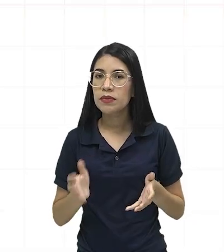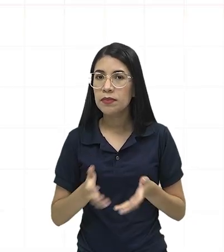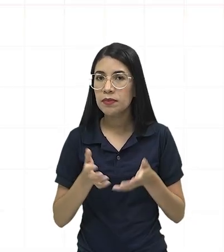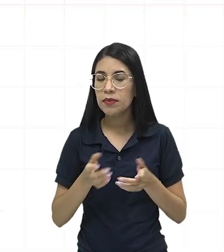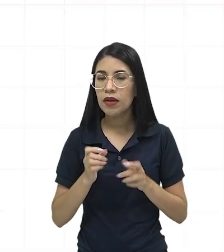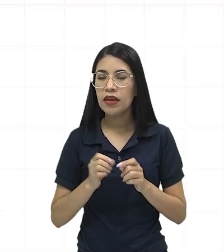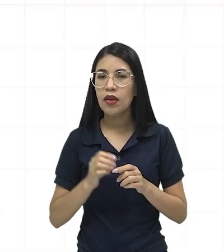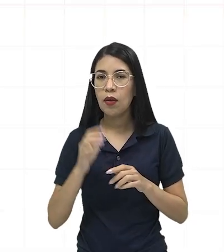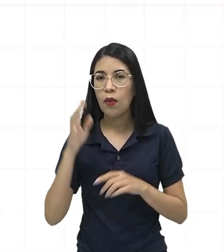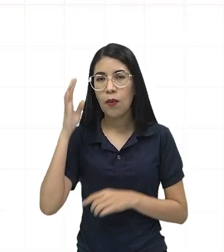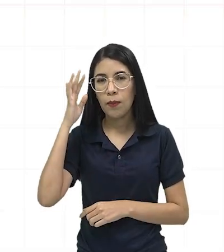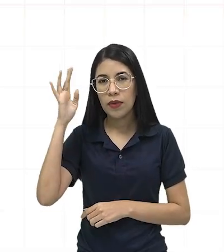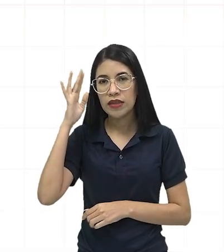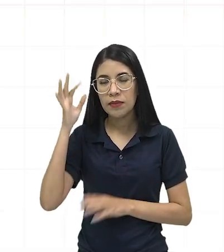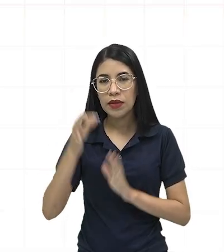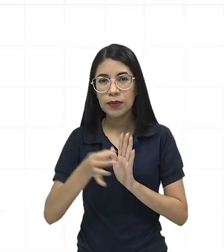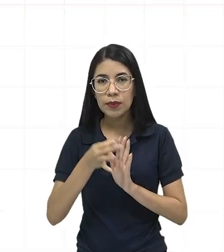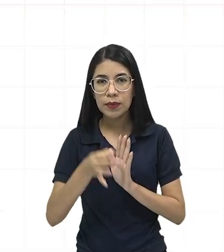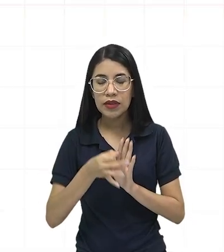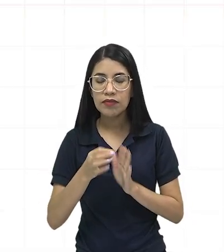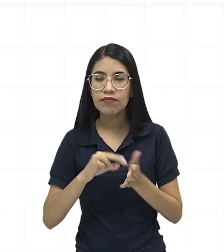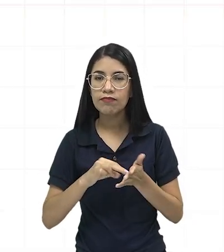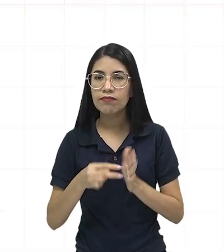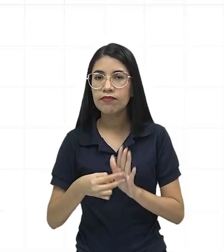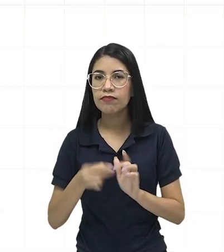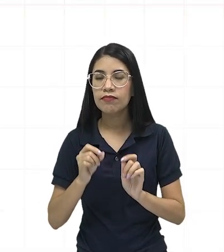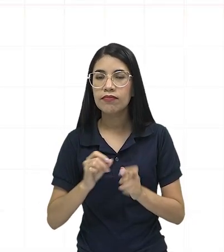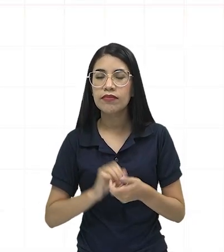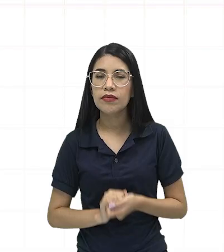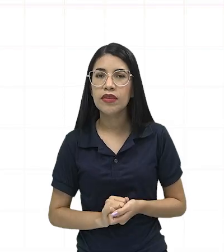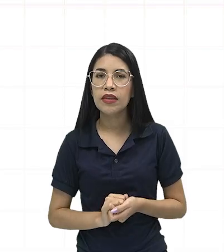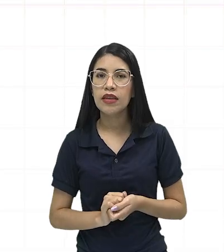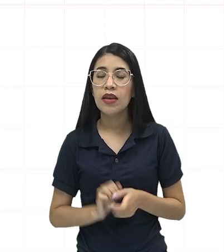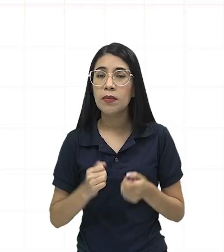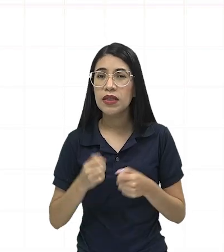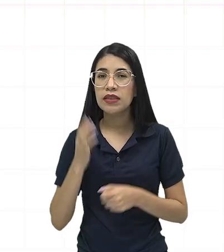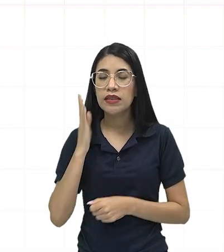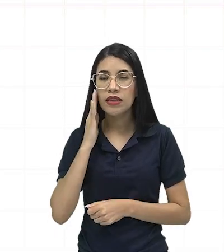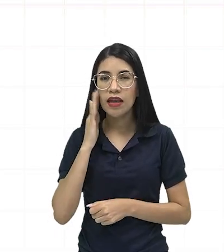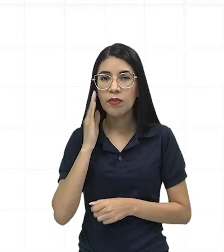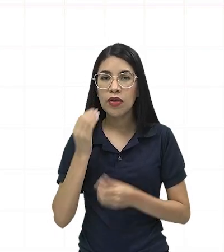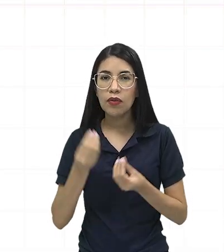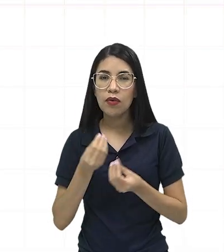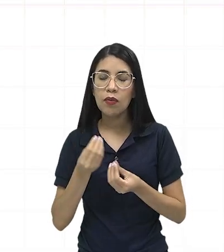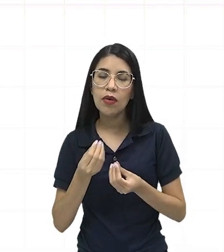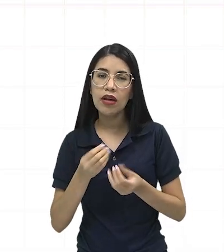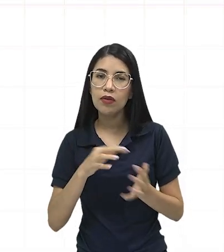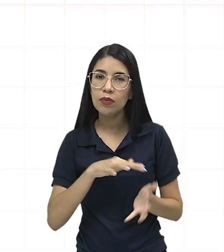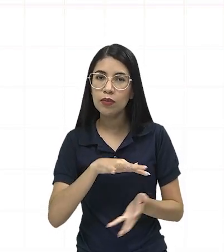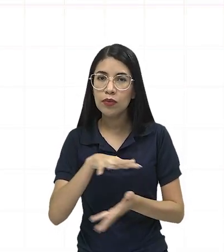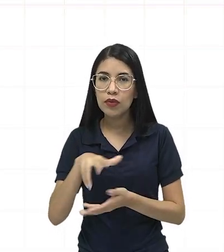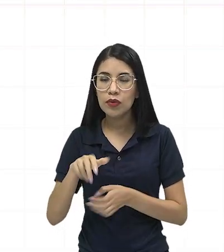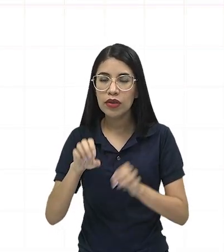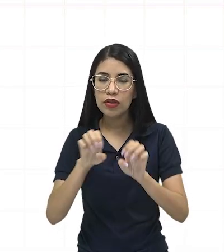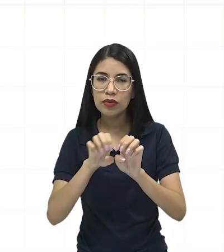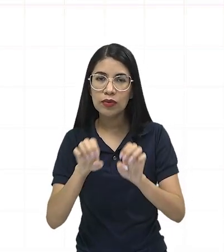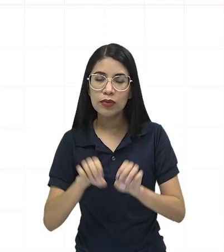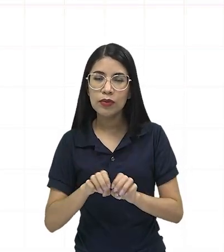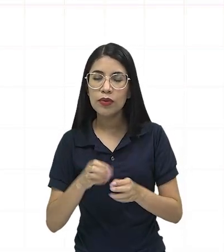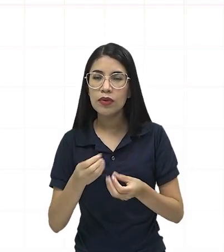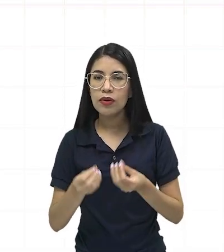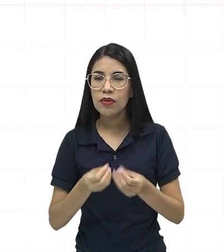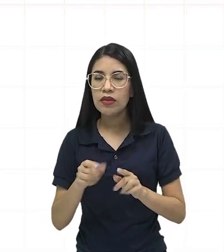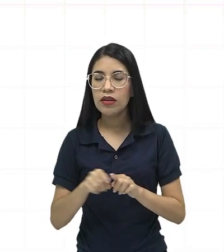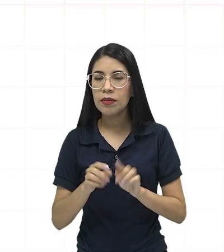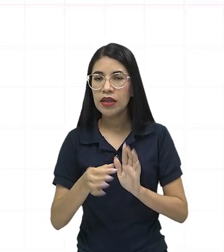Promoveram o pensamento crítico, ou seja, a partir daquela questão de eu entender e enxergar o mundo, a sua estrutura, como funciona,